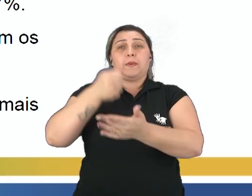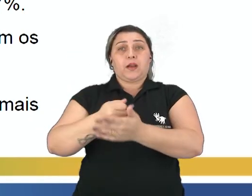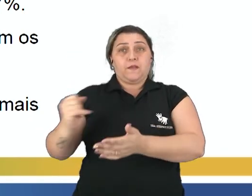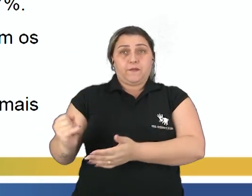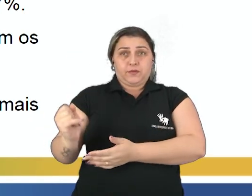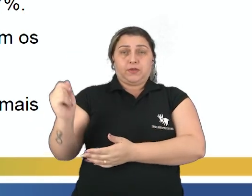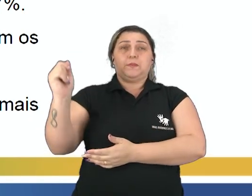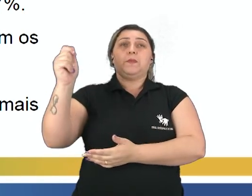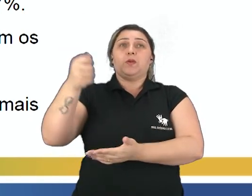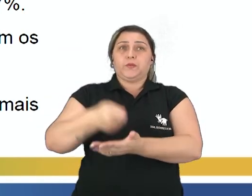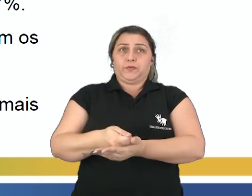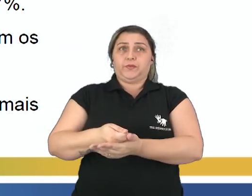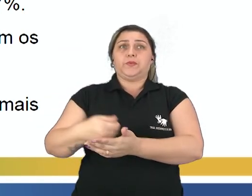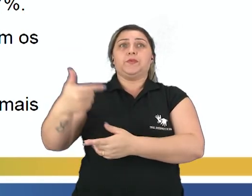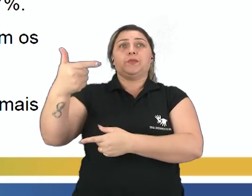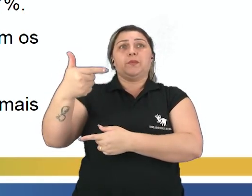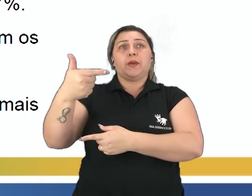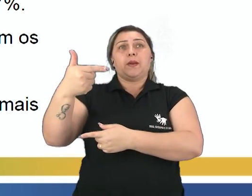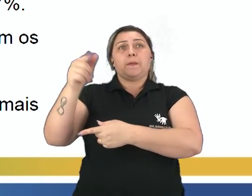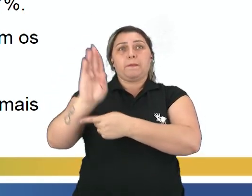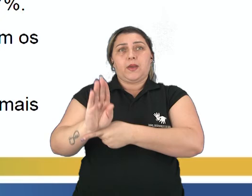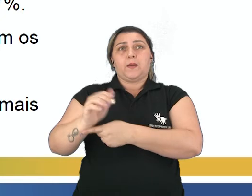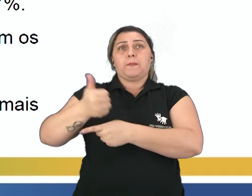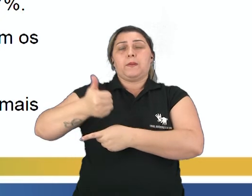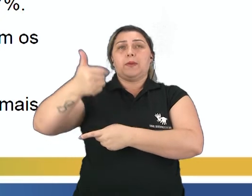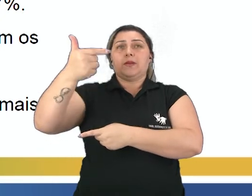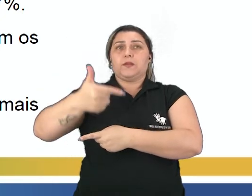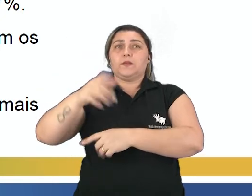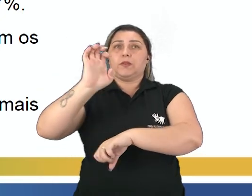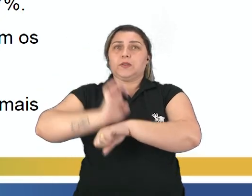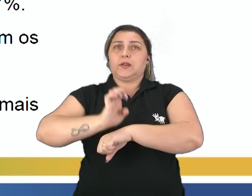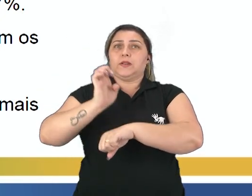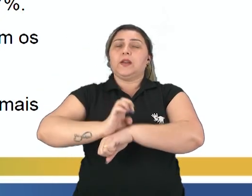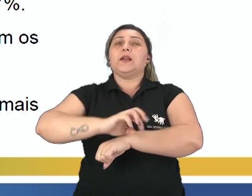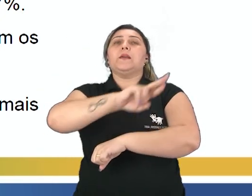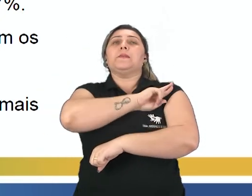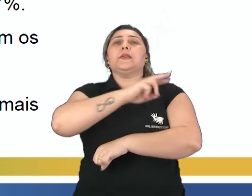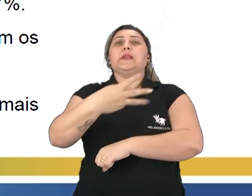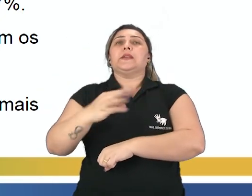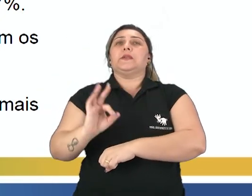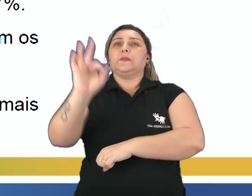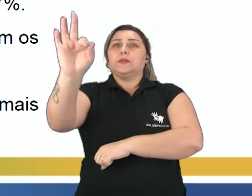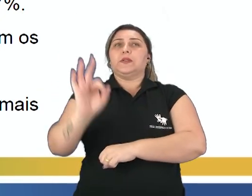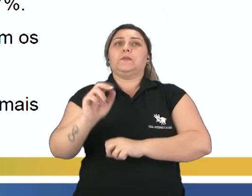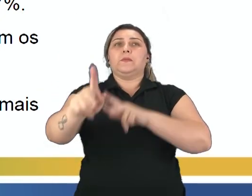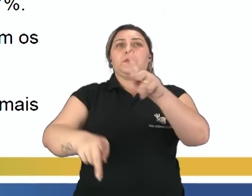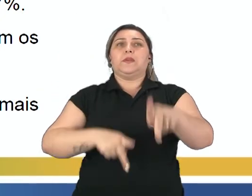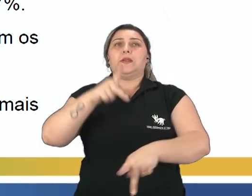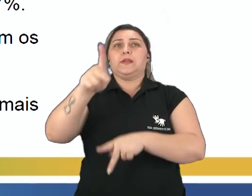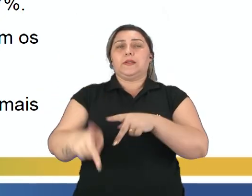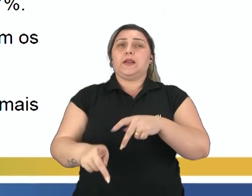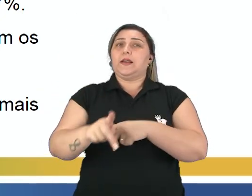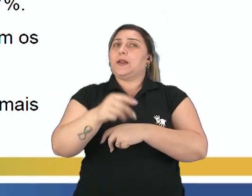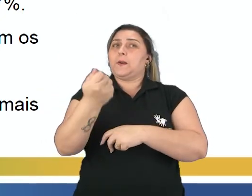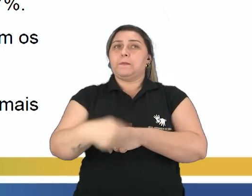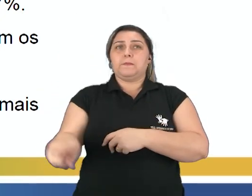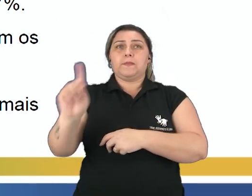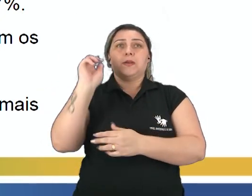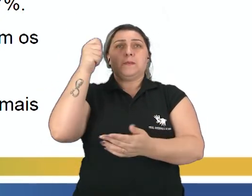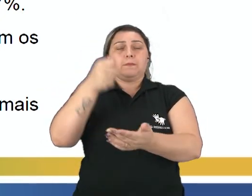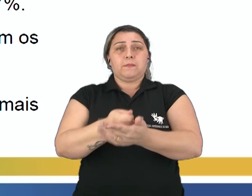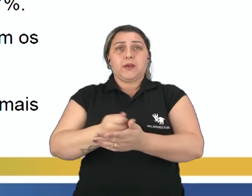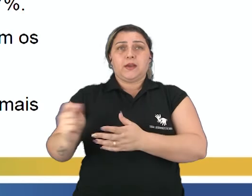segundo pagavam os impostos. B, o primeiro e o segundo estado representavam 3% da população e